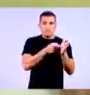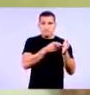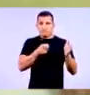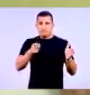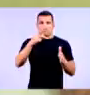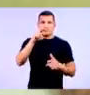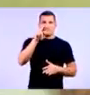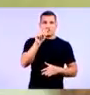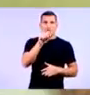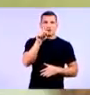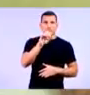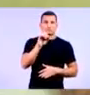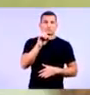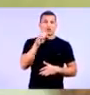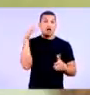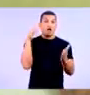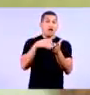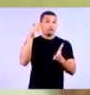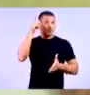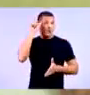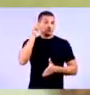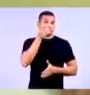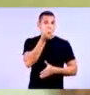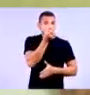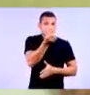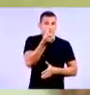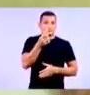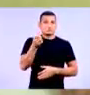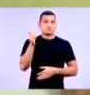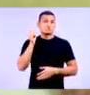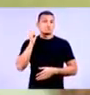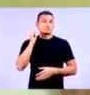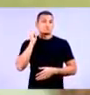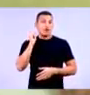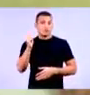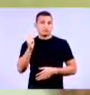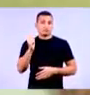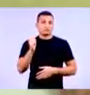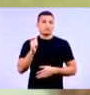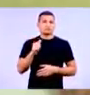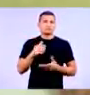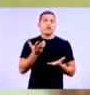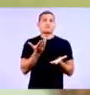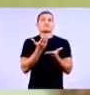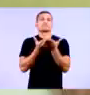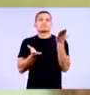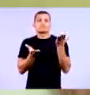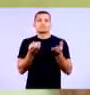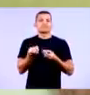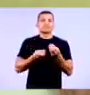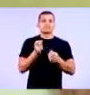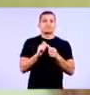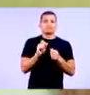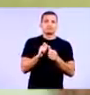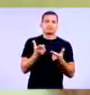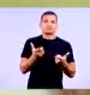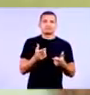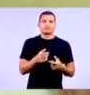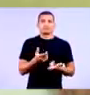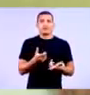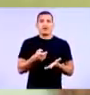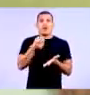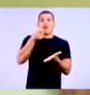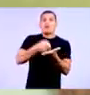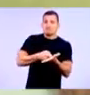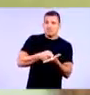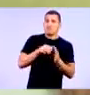6 de abril, né? Eles estão perguntando como que eles vão ficar prejudicados? E aí, assim, a gente não pode confirmar isso, mas a gente